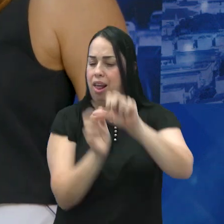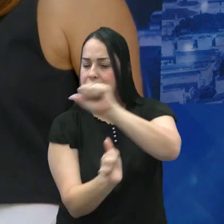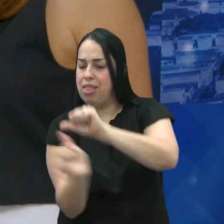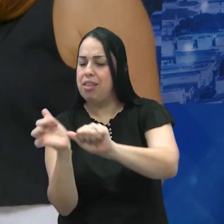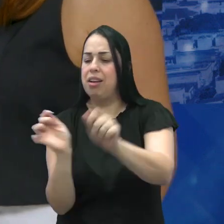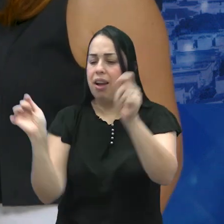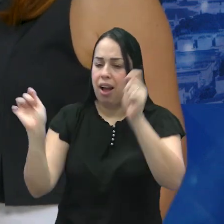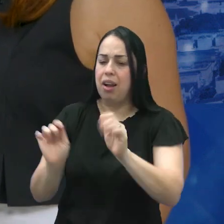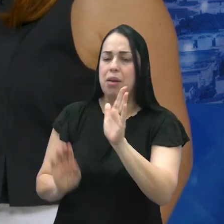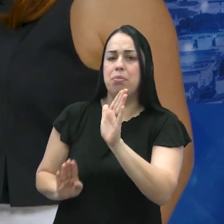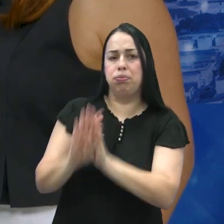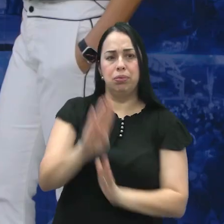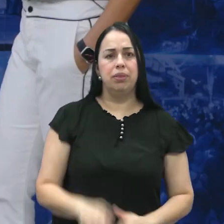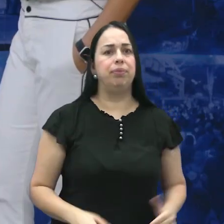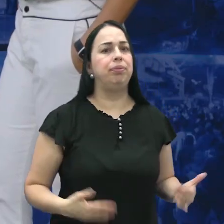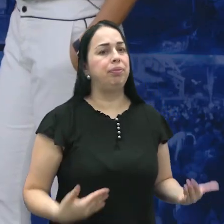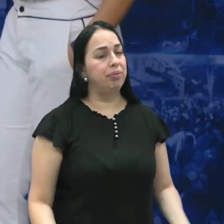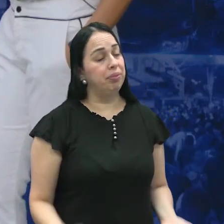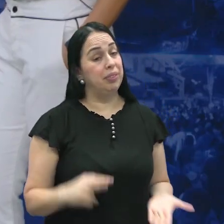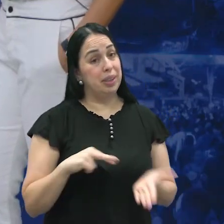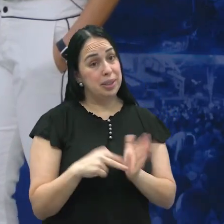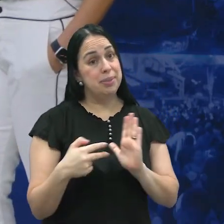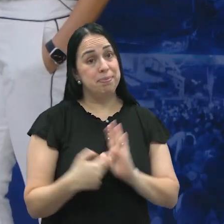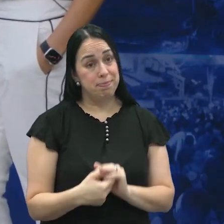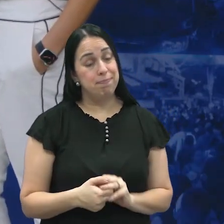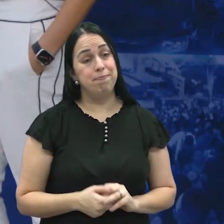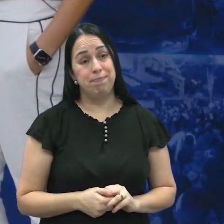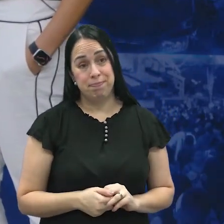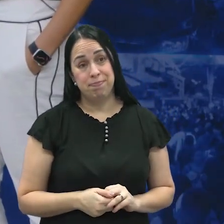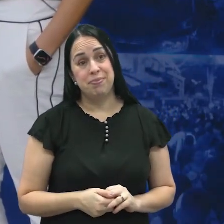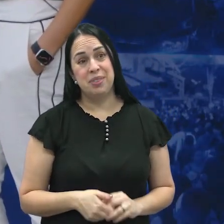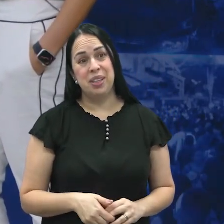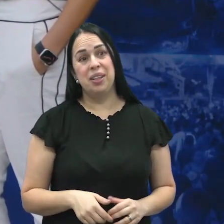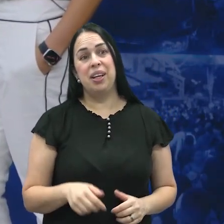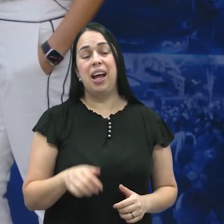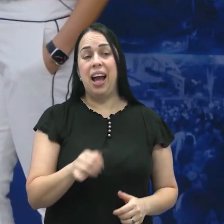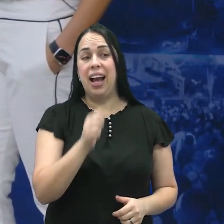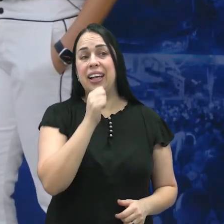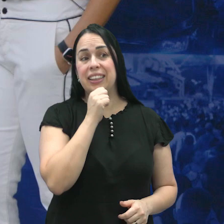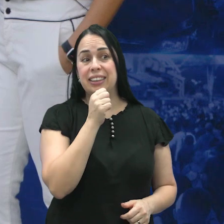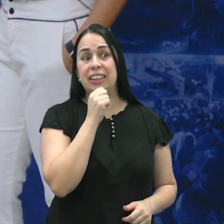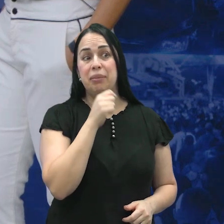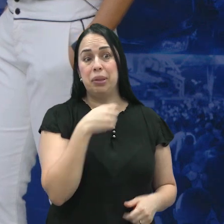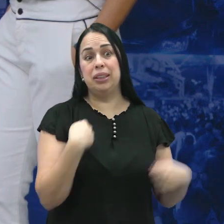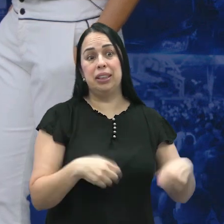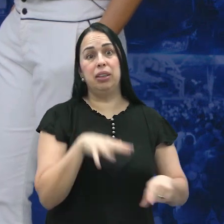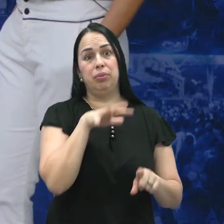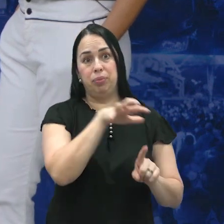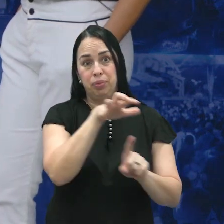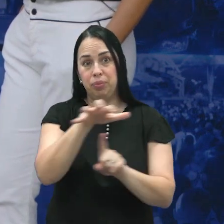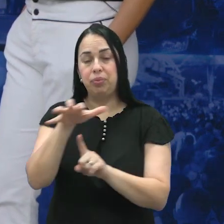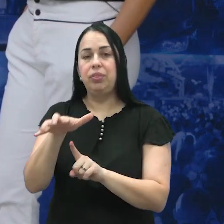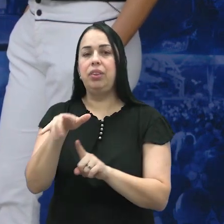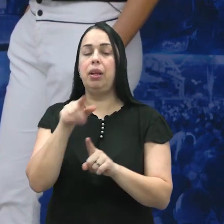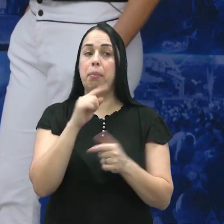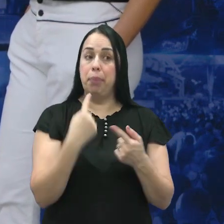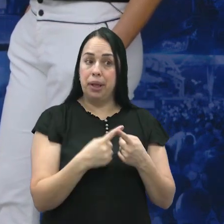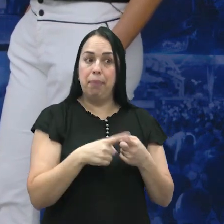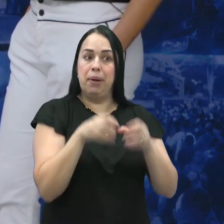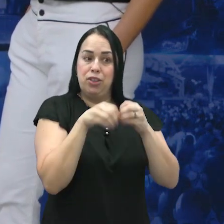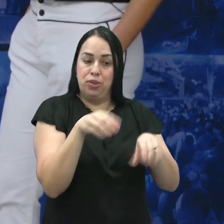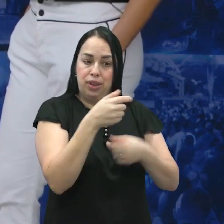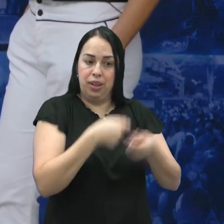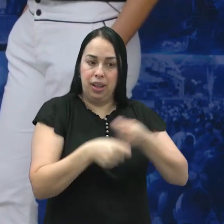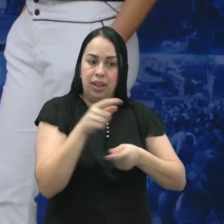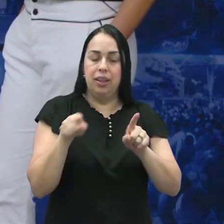aí dos resíduos recicláveis. Ou seja, tem toda uma cadeia que é impactada nisso, né? Tem a parte econômica e